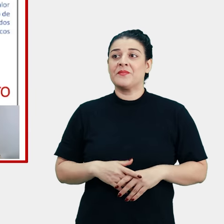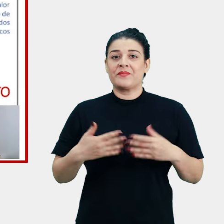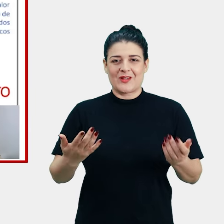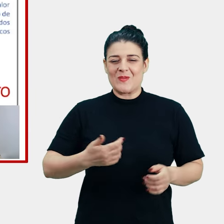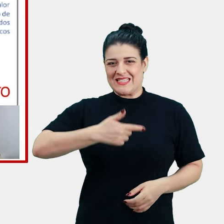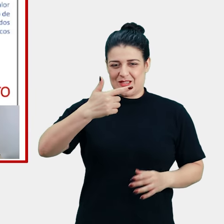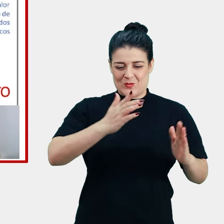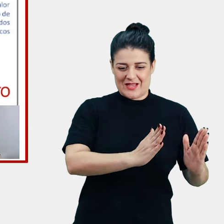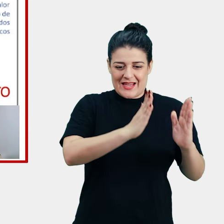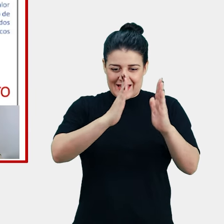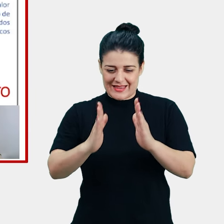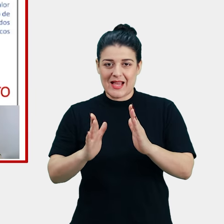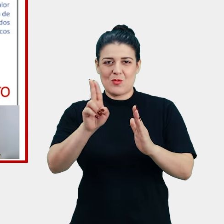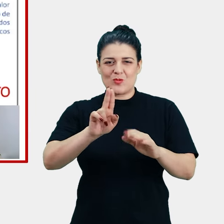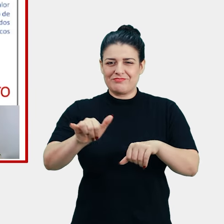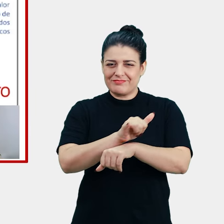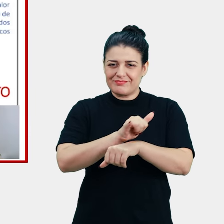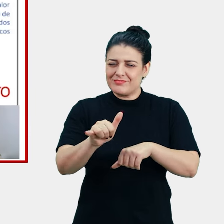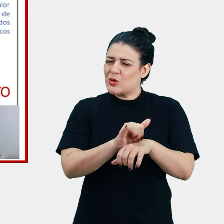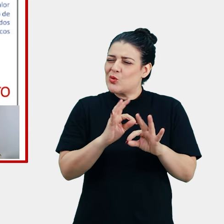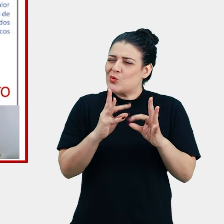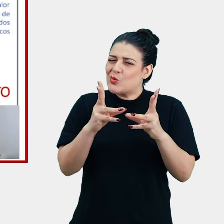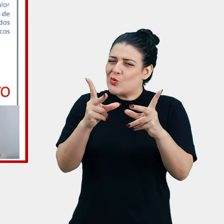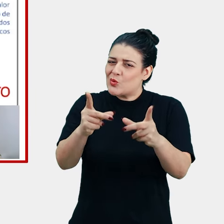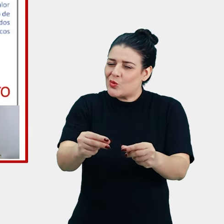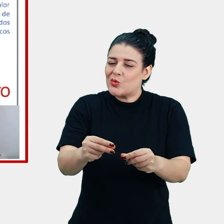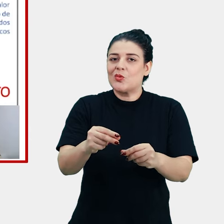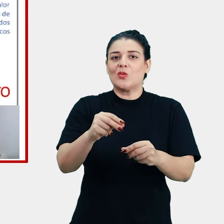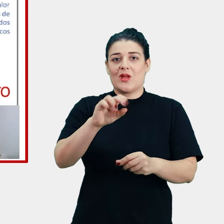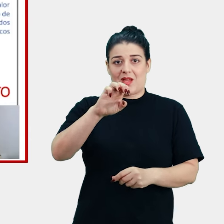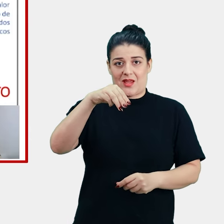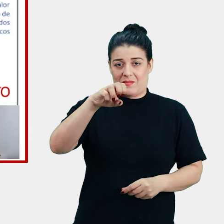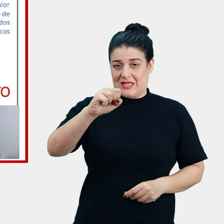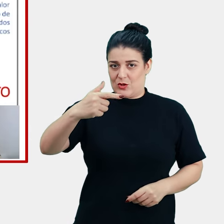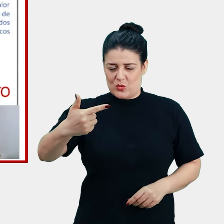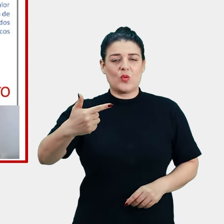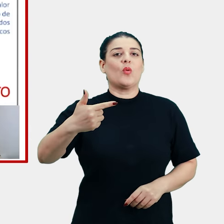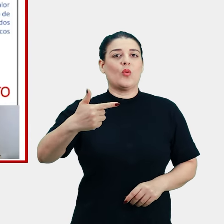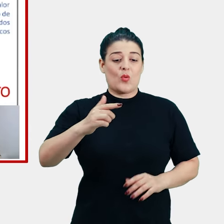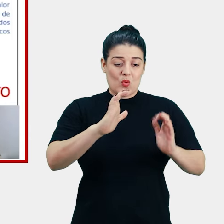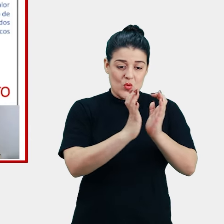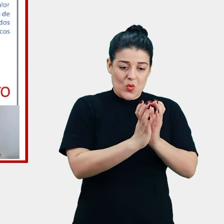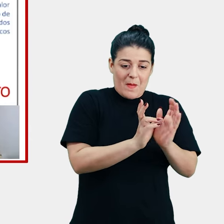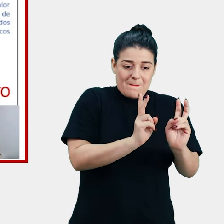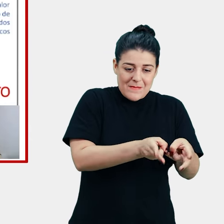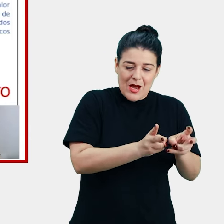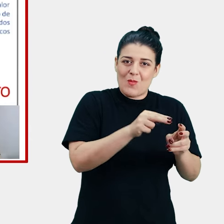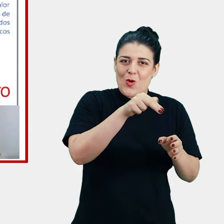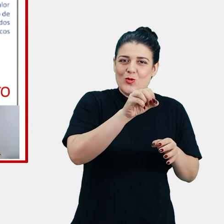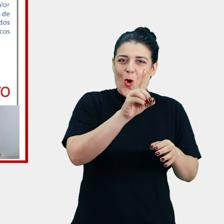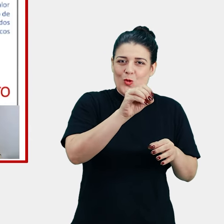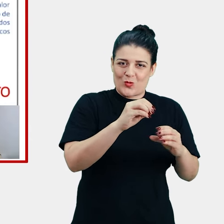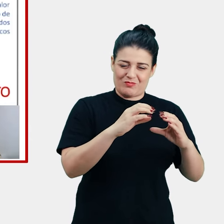dessa ferramenta, todos os espectros de MS2 de uma mesma substância vão ficar agrupados em um nodo. Então,